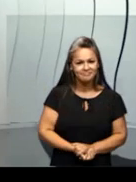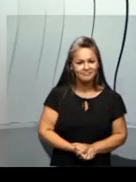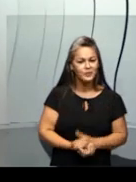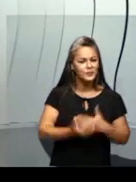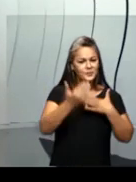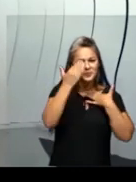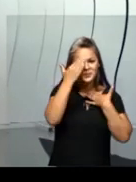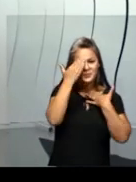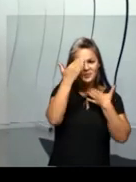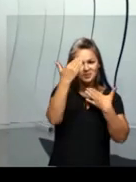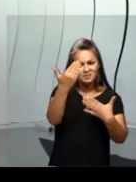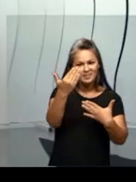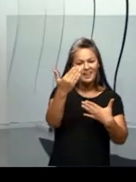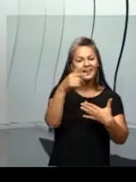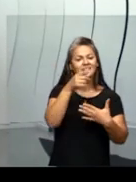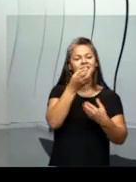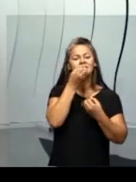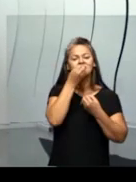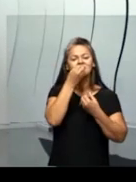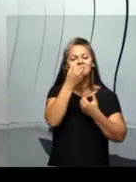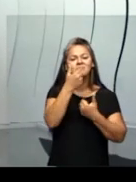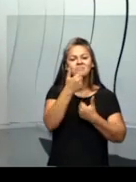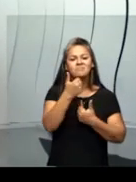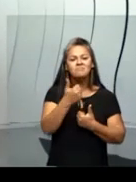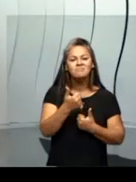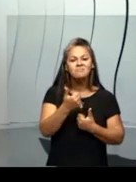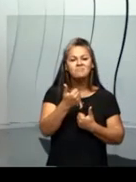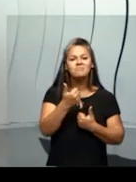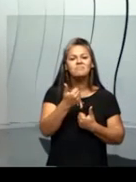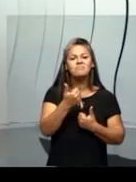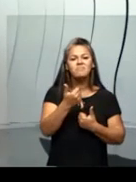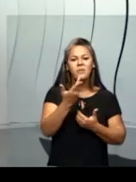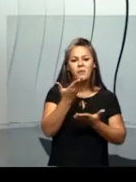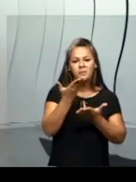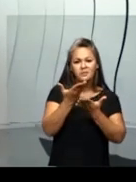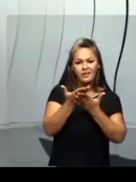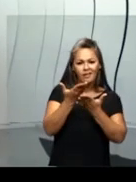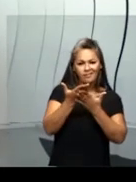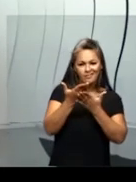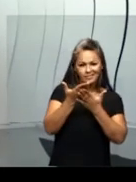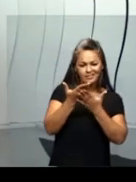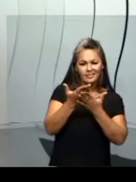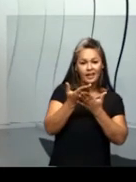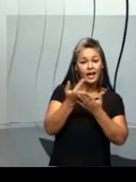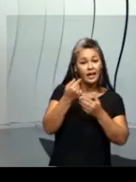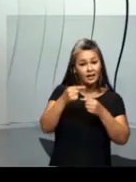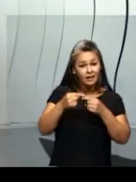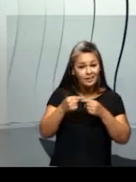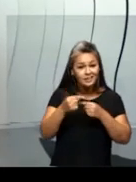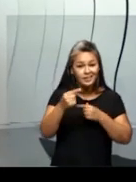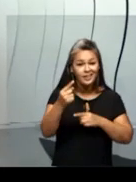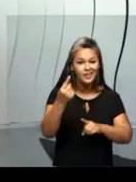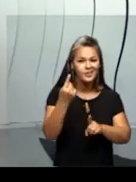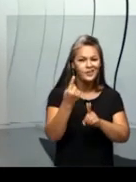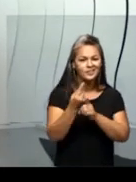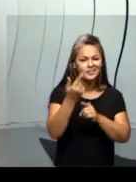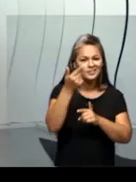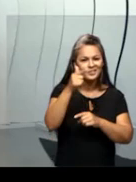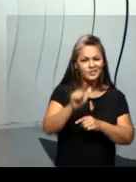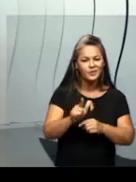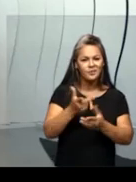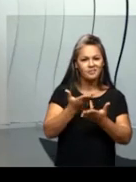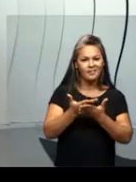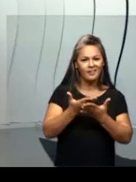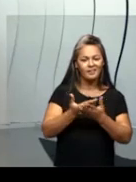Muito obrigado, desejo para vocês um ótimo estudo e nos vemos na próxima aula.